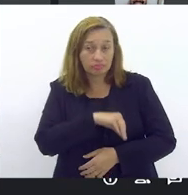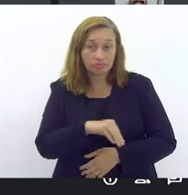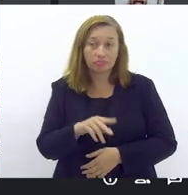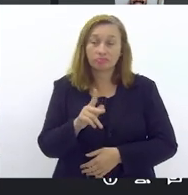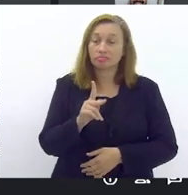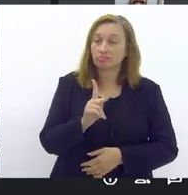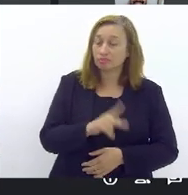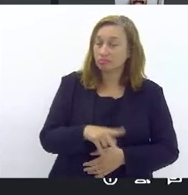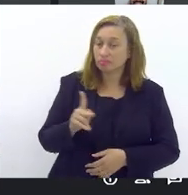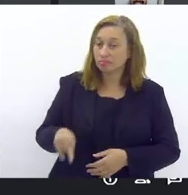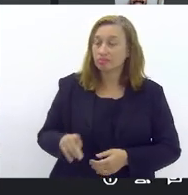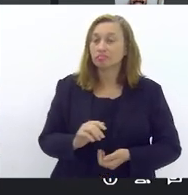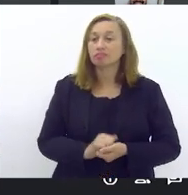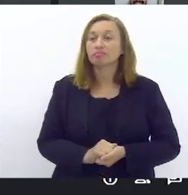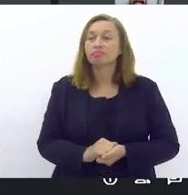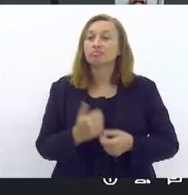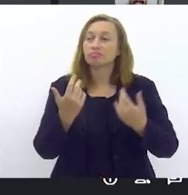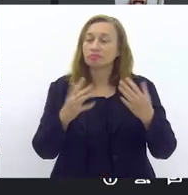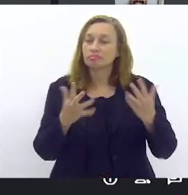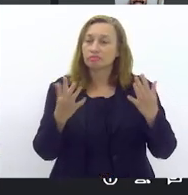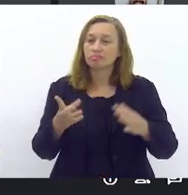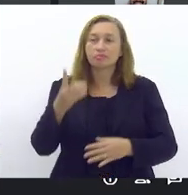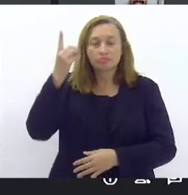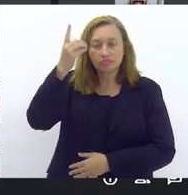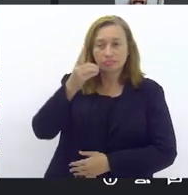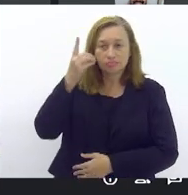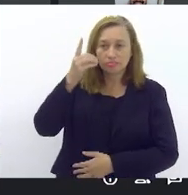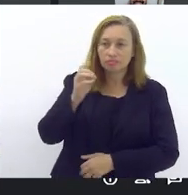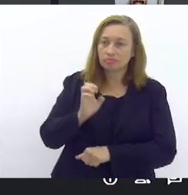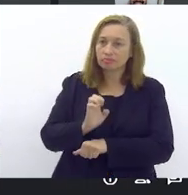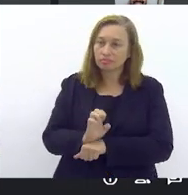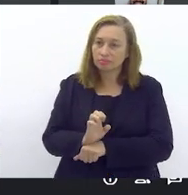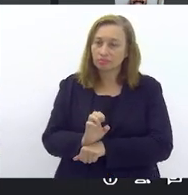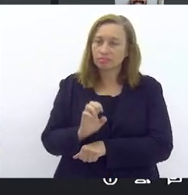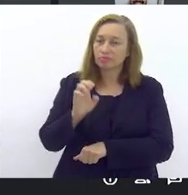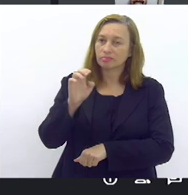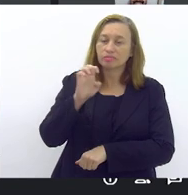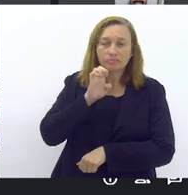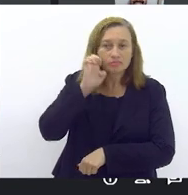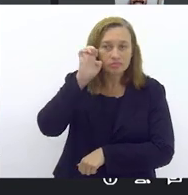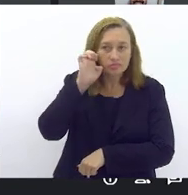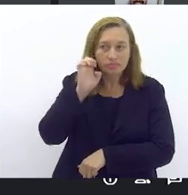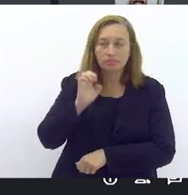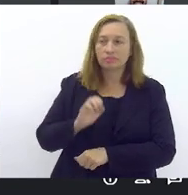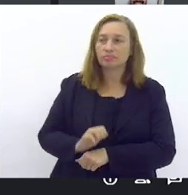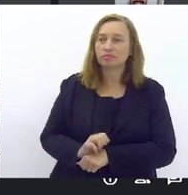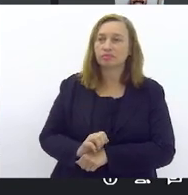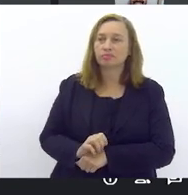Queria cumprimentar a deputada estadual Érica